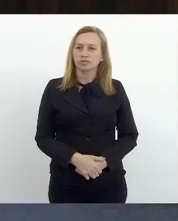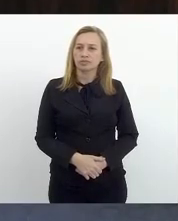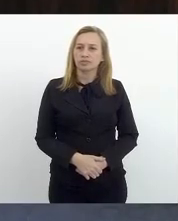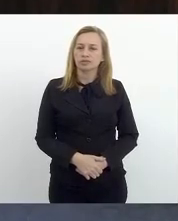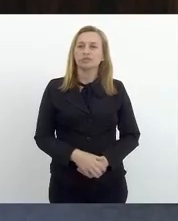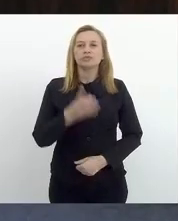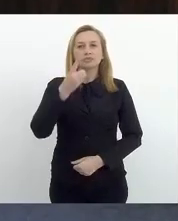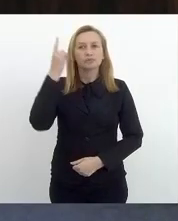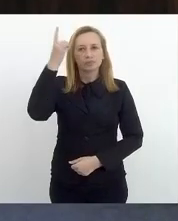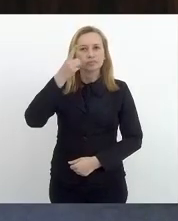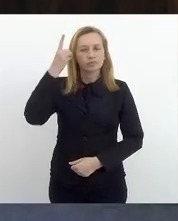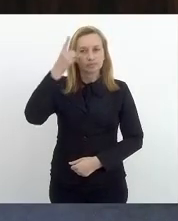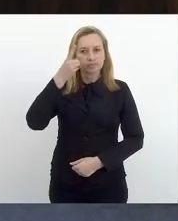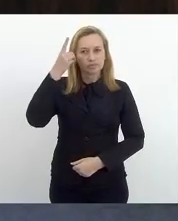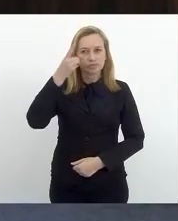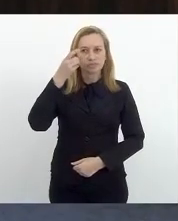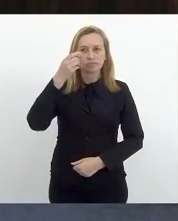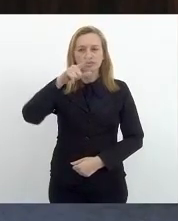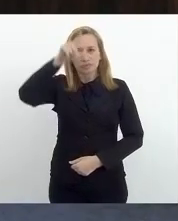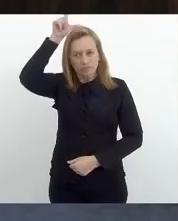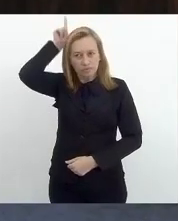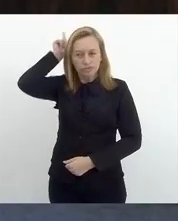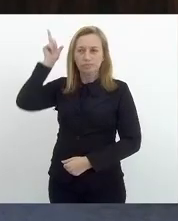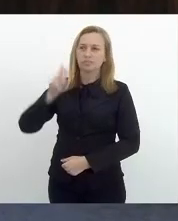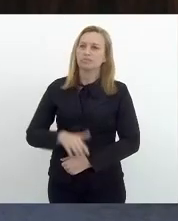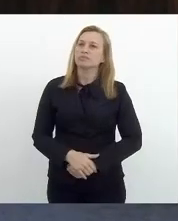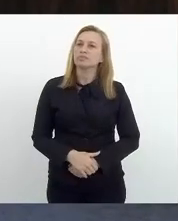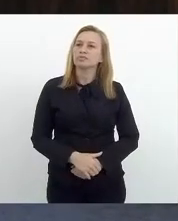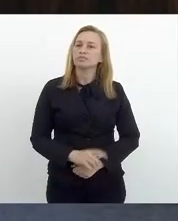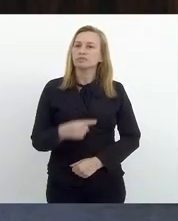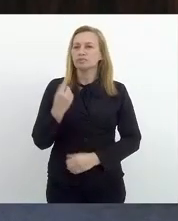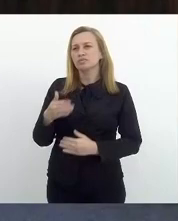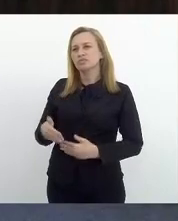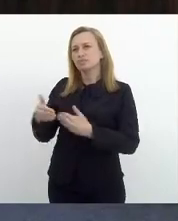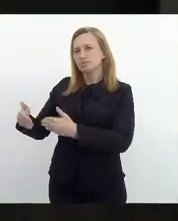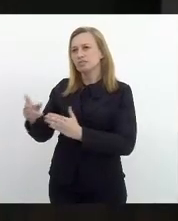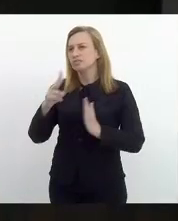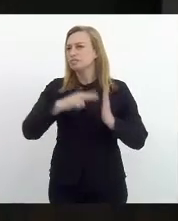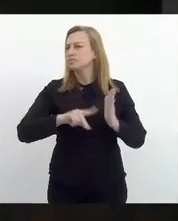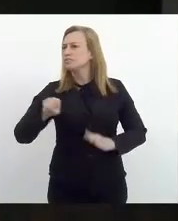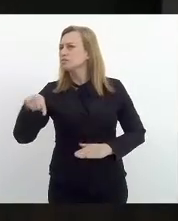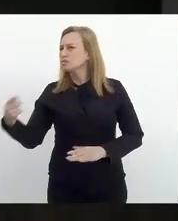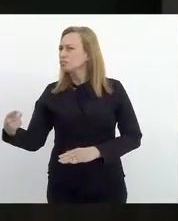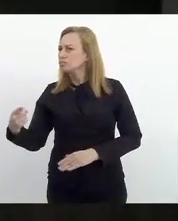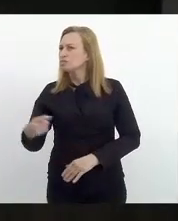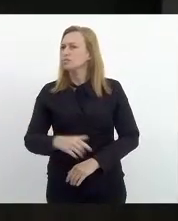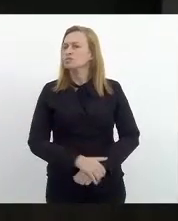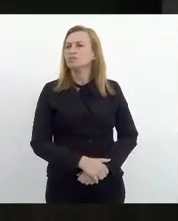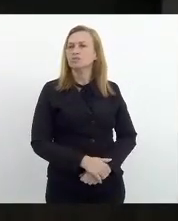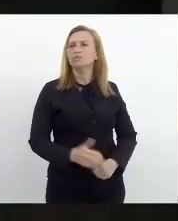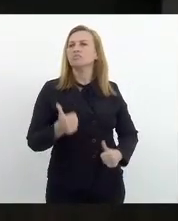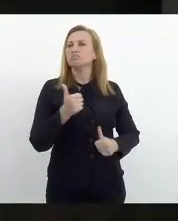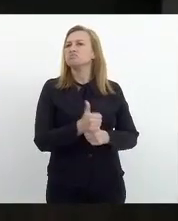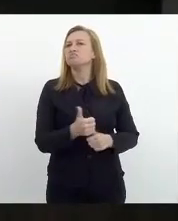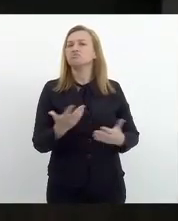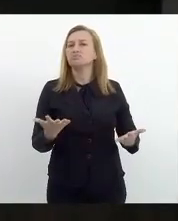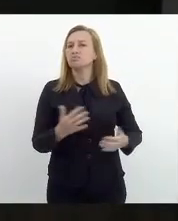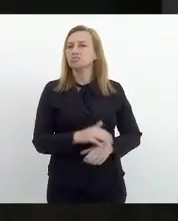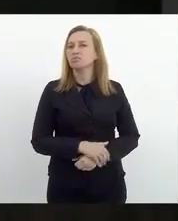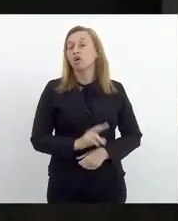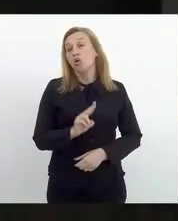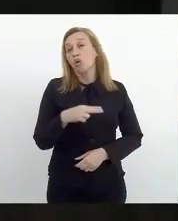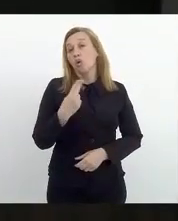o Deputado Luiz Paulo Vasco seria Prudente que a gente também avançasse na leitura dos outros substitutivos